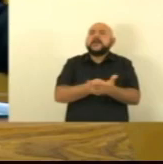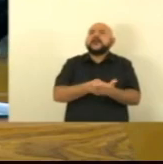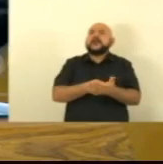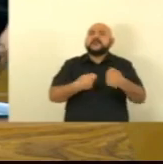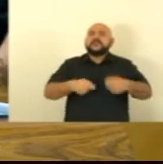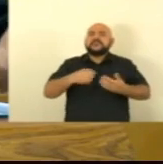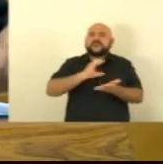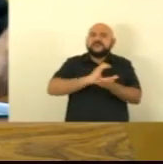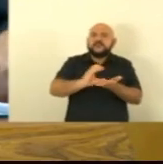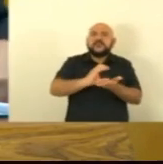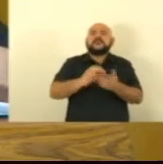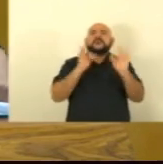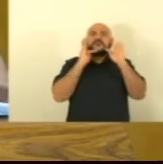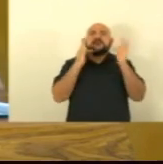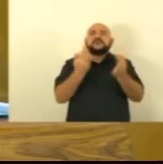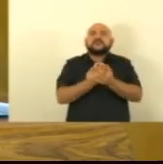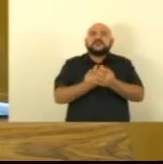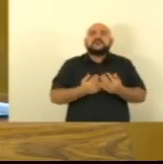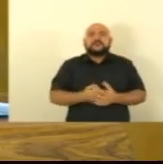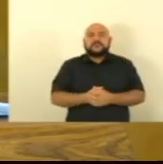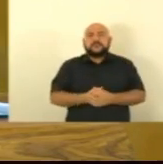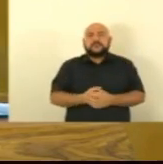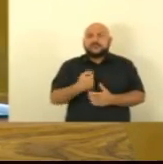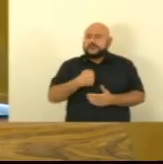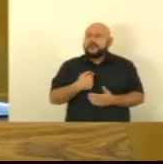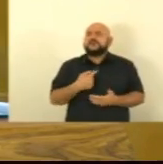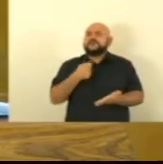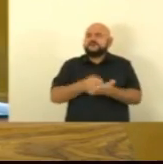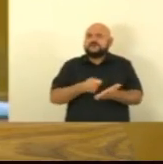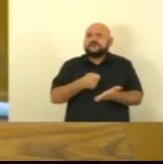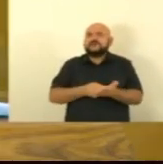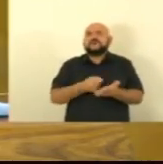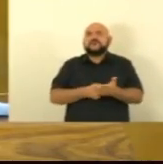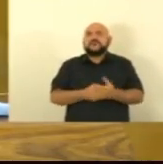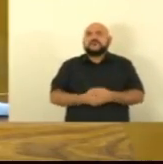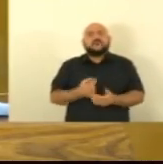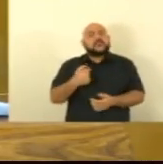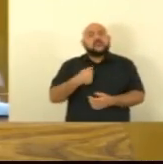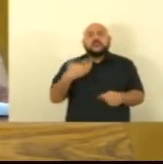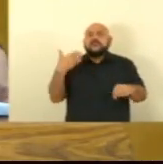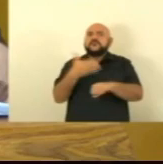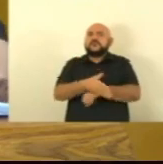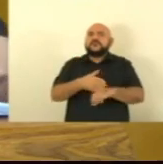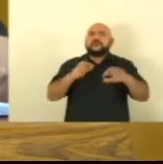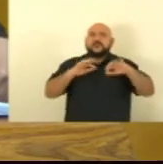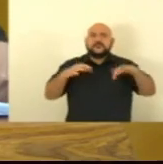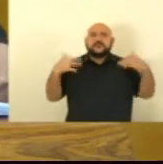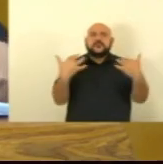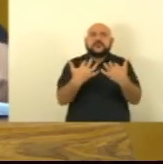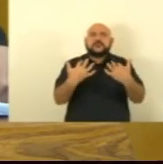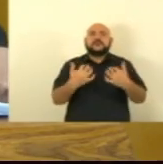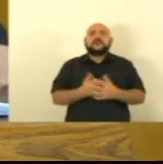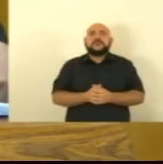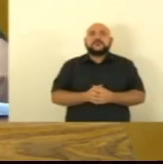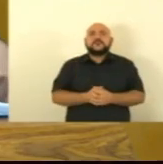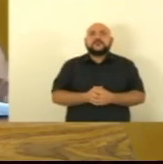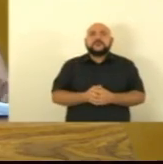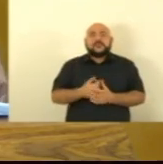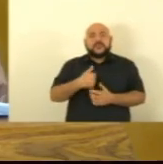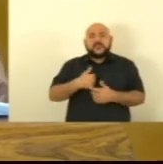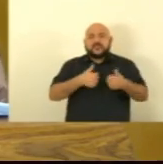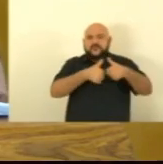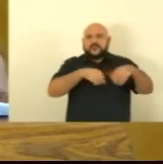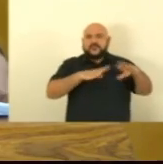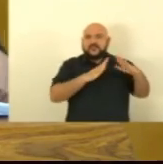que eu vou dar o nome dele aqui 24 horas por dia. Eu venho daqui da tribuna, que eu também não tenho medo de pai assustado, não sou filho de pai assustado e